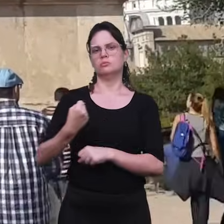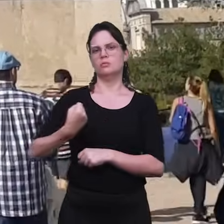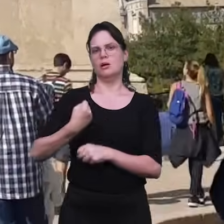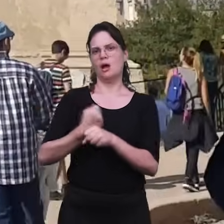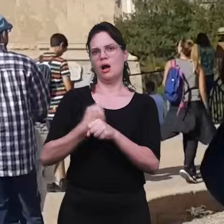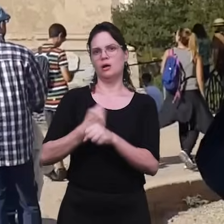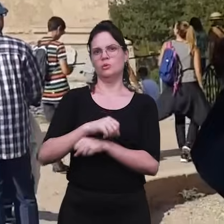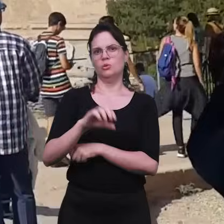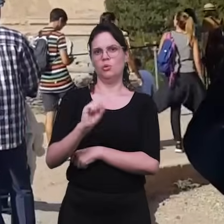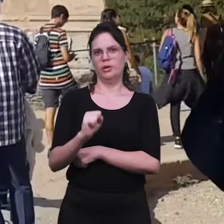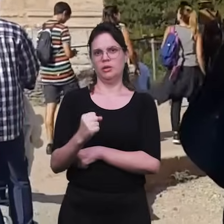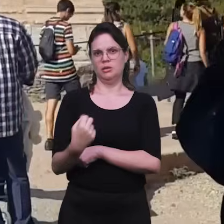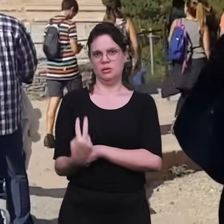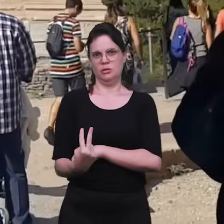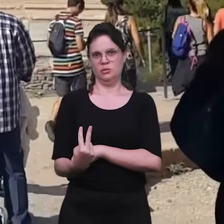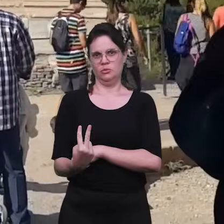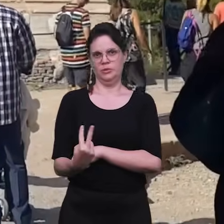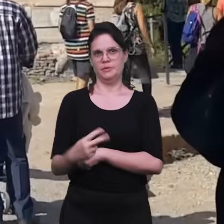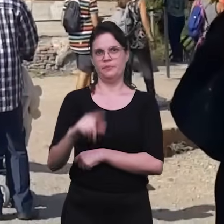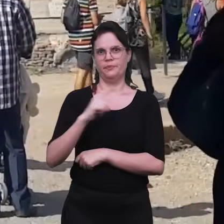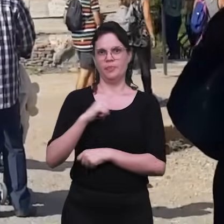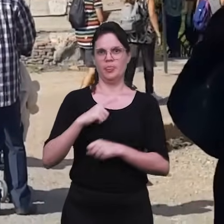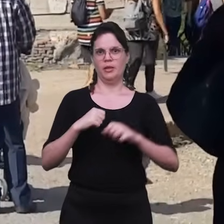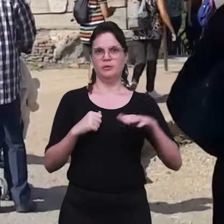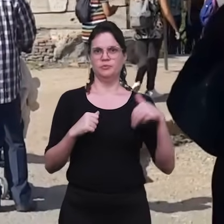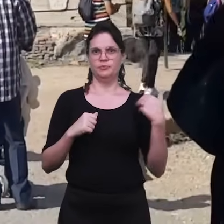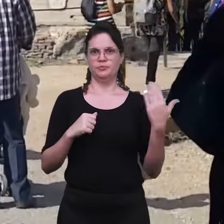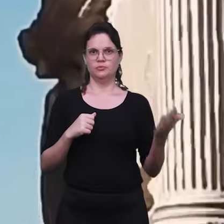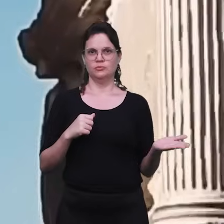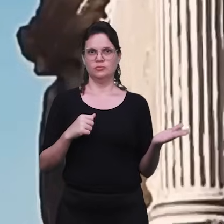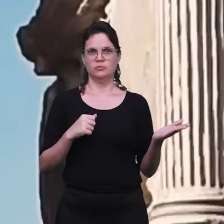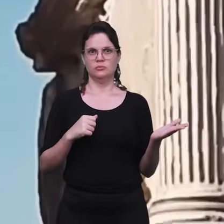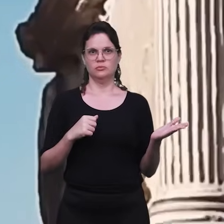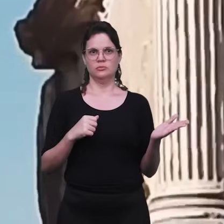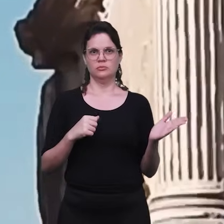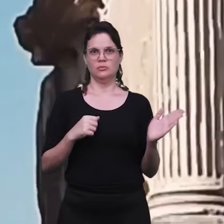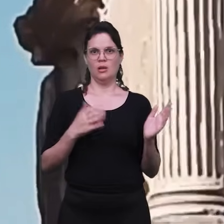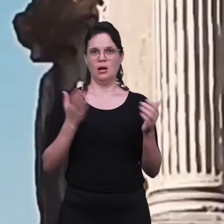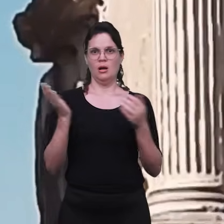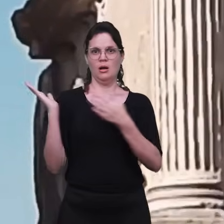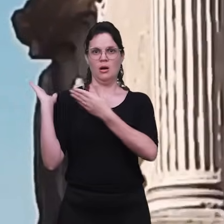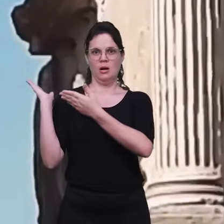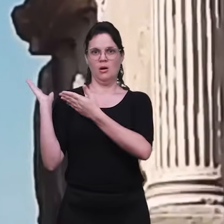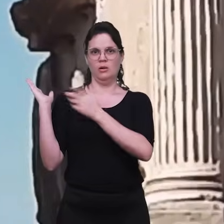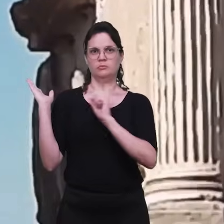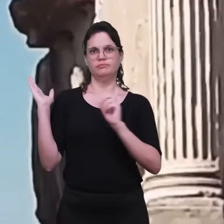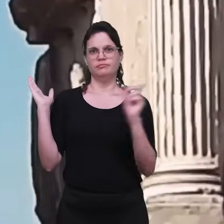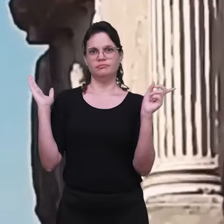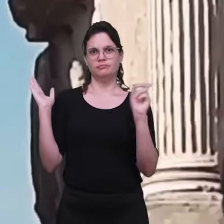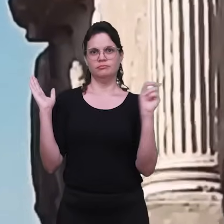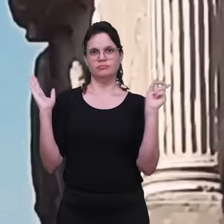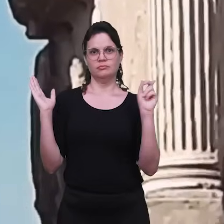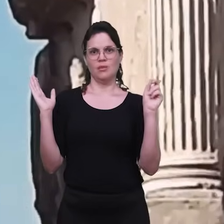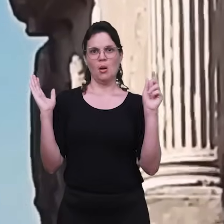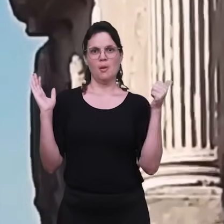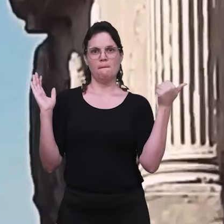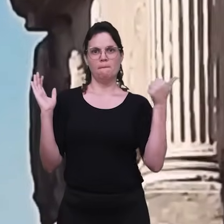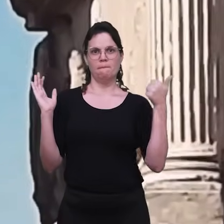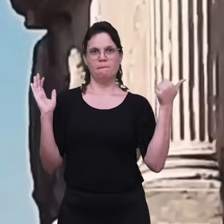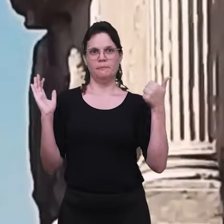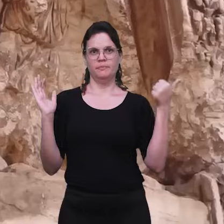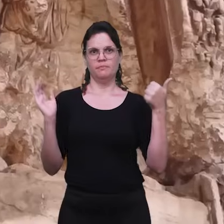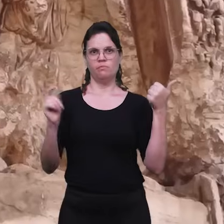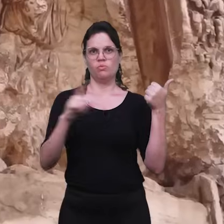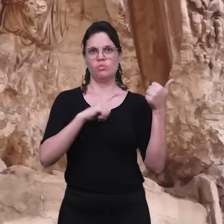coisas importantes ali. Num lado, tem, mostrando ali como uma fotografia, uma escultura